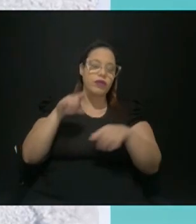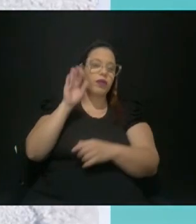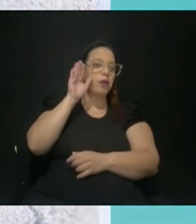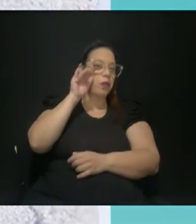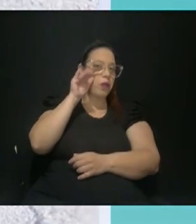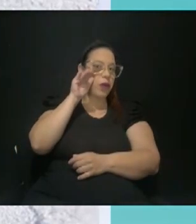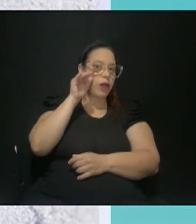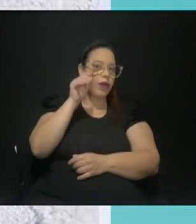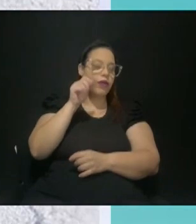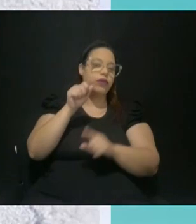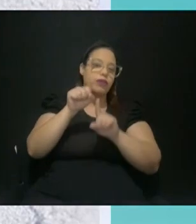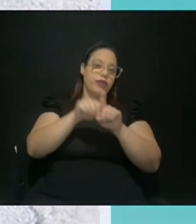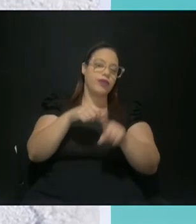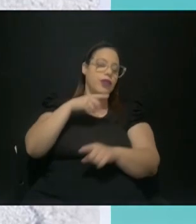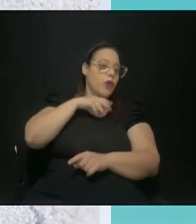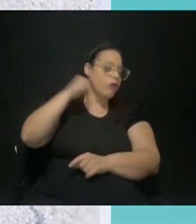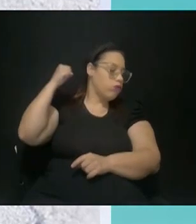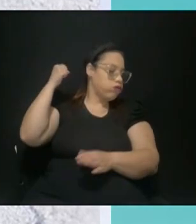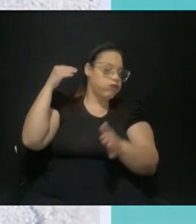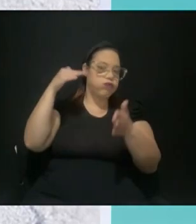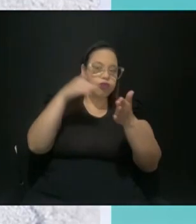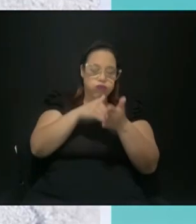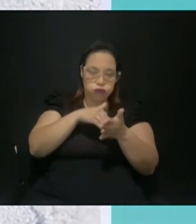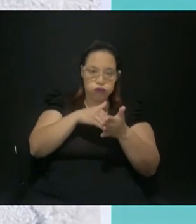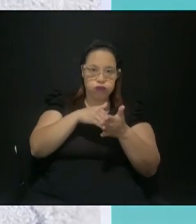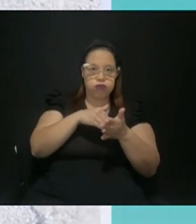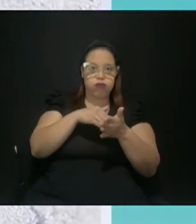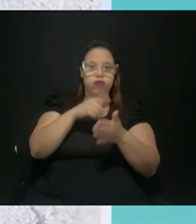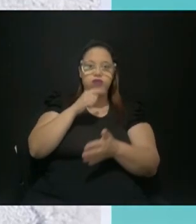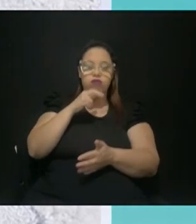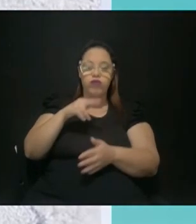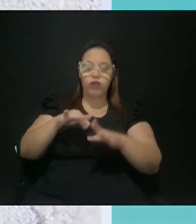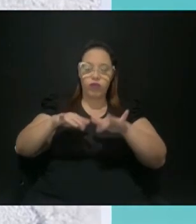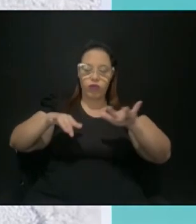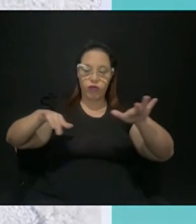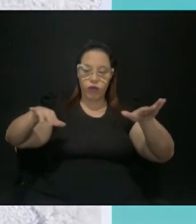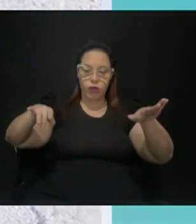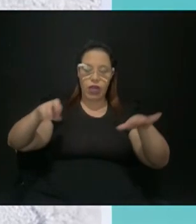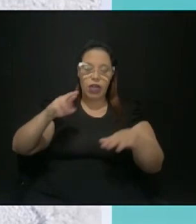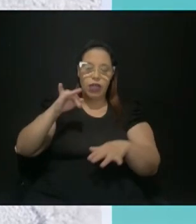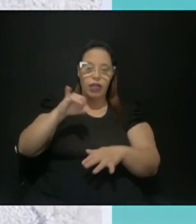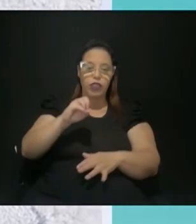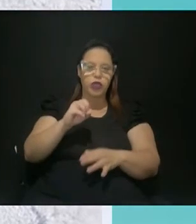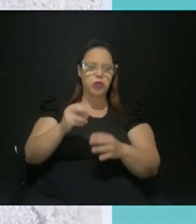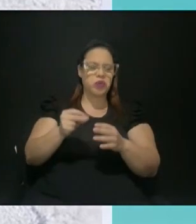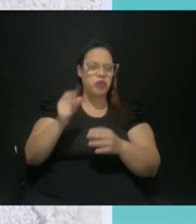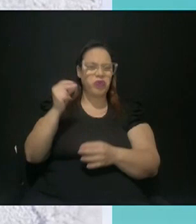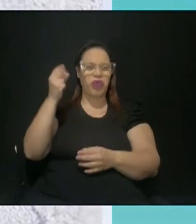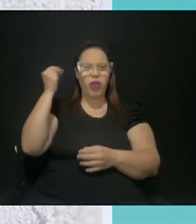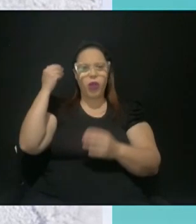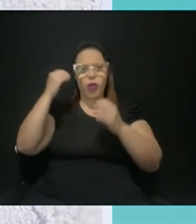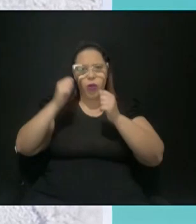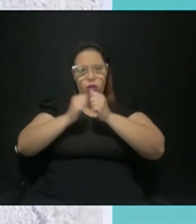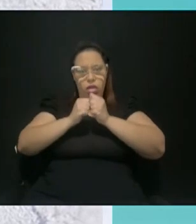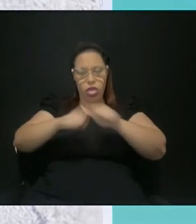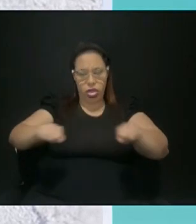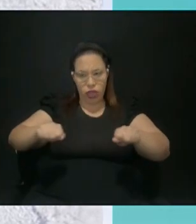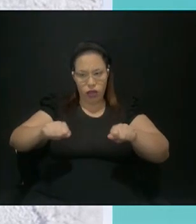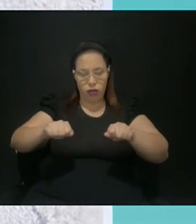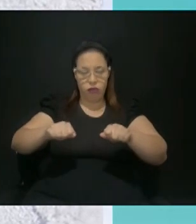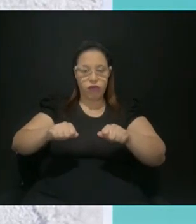ano, fixou-se em um ponto do Oceano Antártico e pode demorar anos até que se solte e,